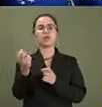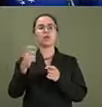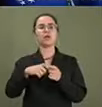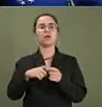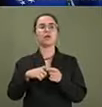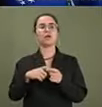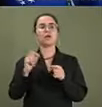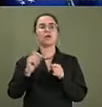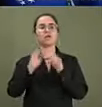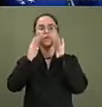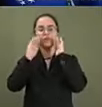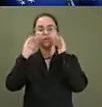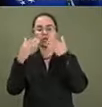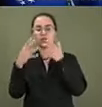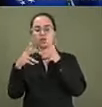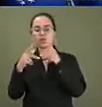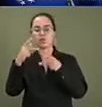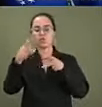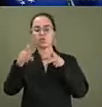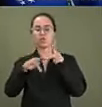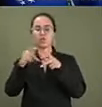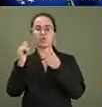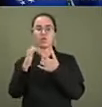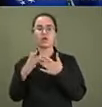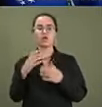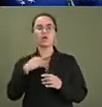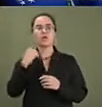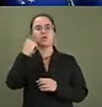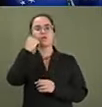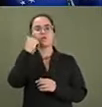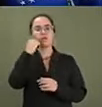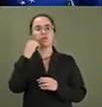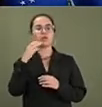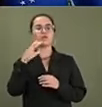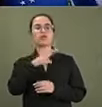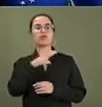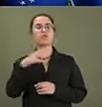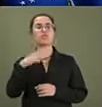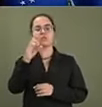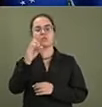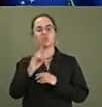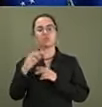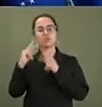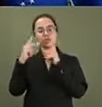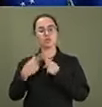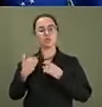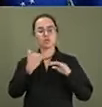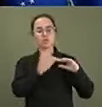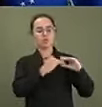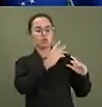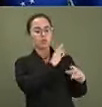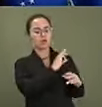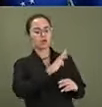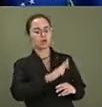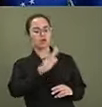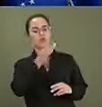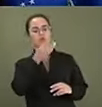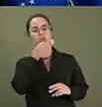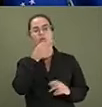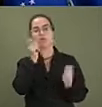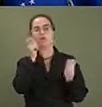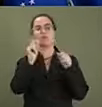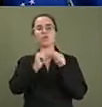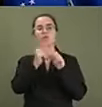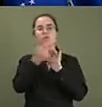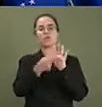queria chamar atenção de toda a população brasileira que o Senado né da Comissão de Direitos Humanos encaminhou agora para presidente Lula uma sugestão que ele possa fazer